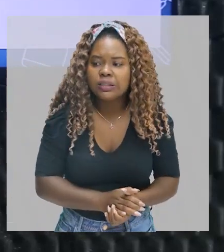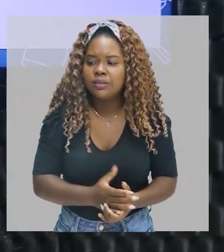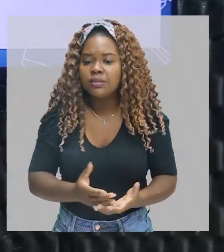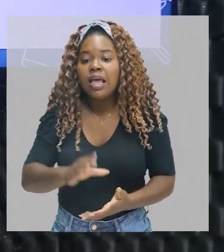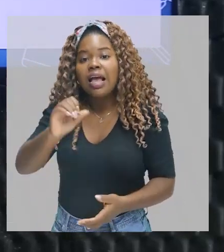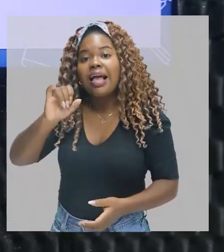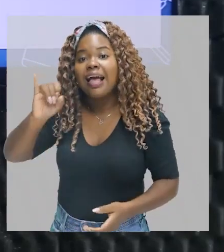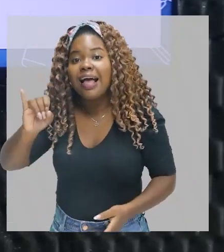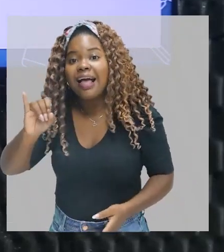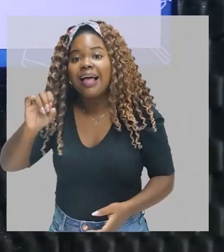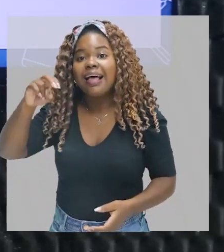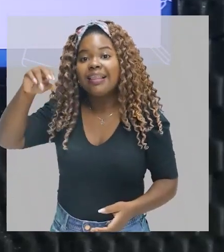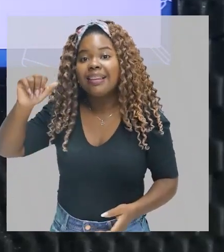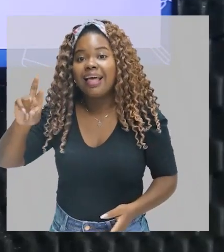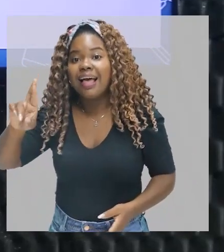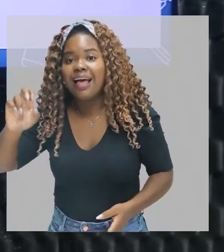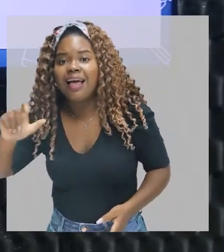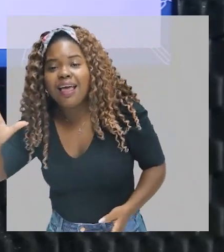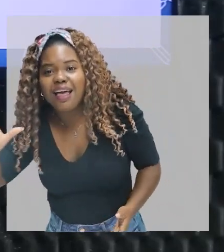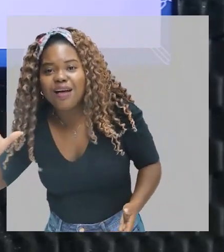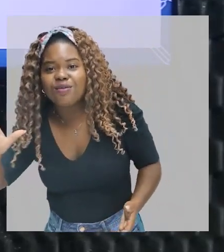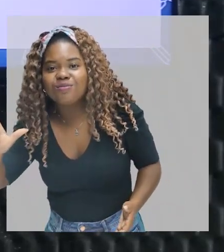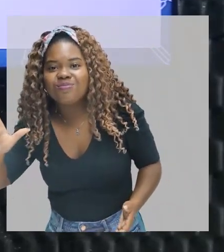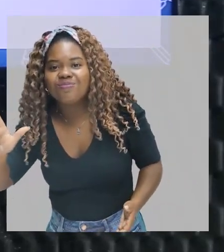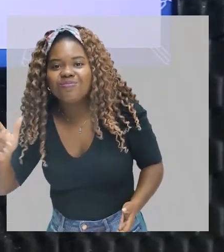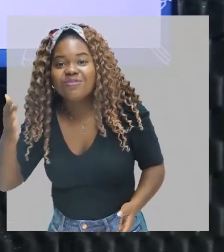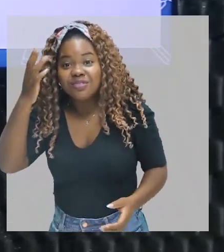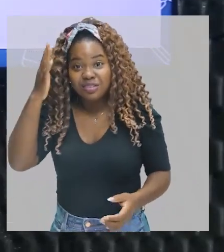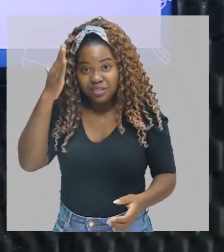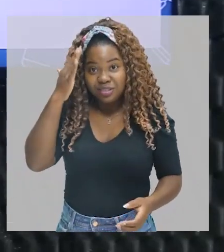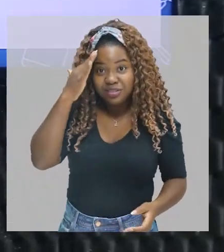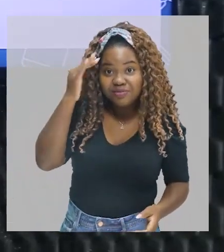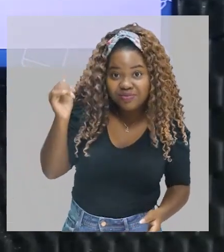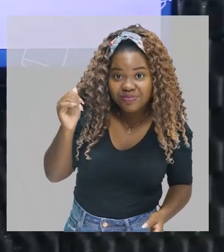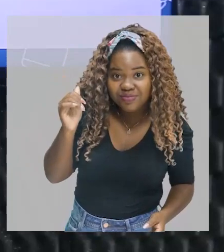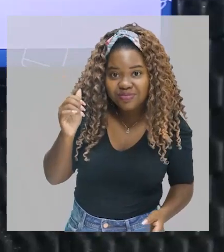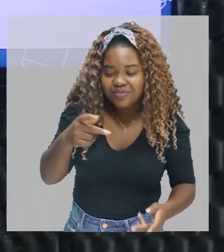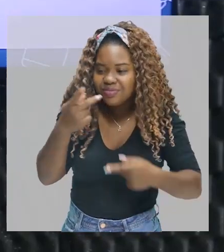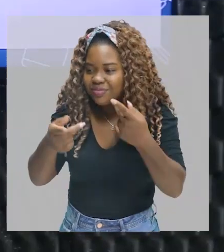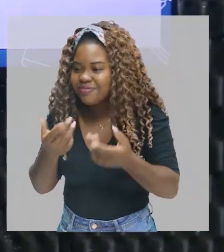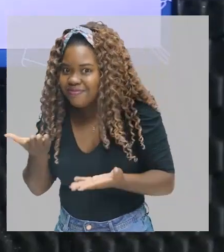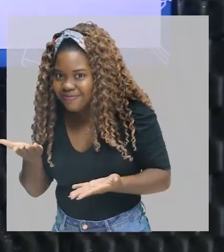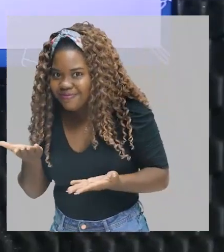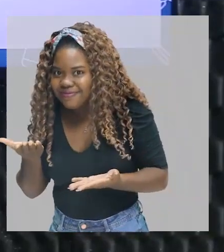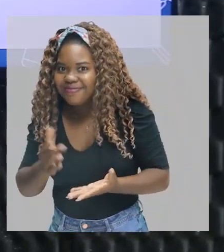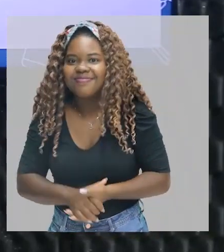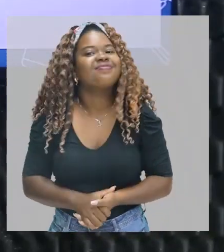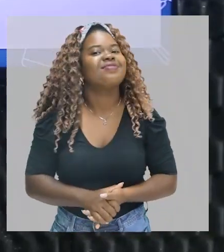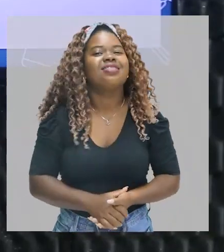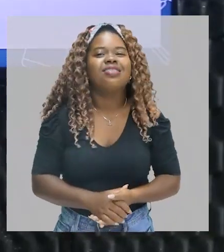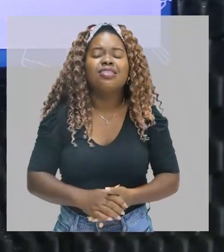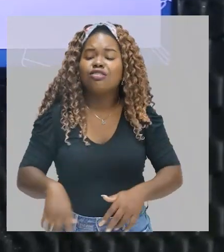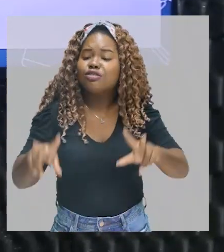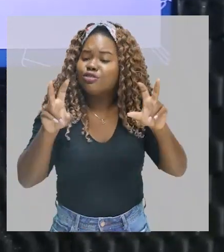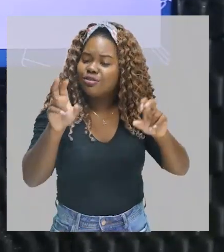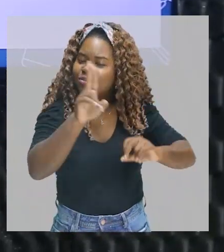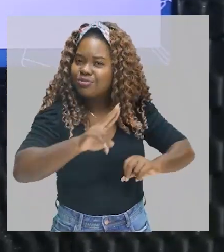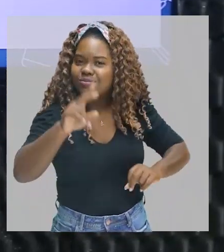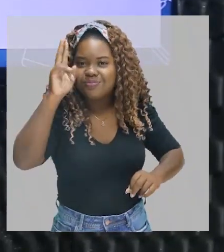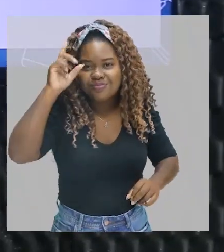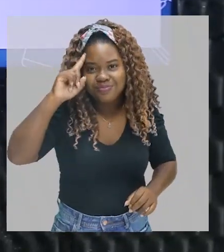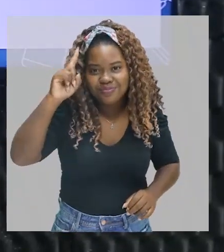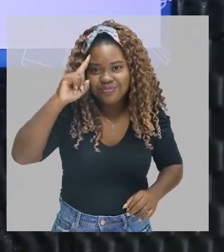essa expressão? Fulano, cai na real, não é assim que a banda toca, não é assim. São os termos que nós usamos no dia a